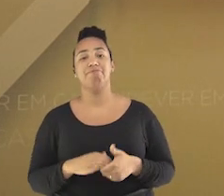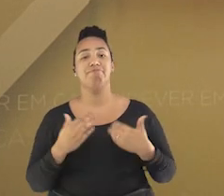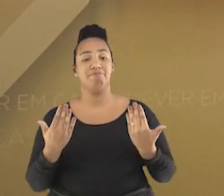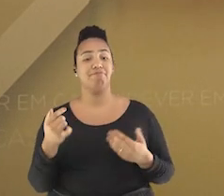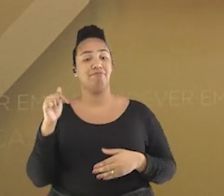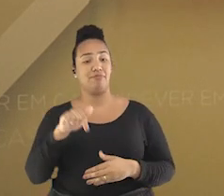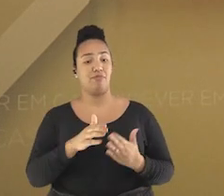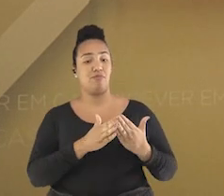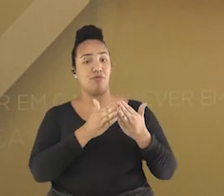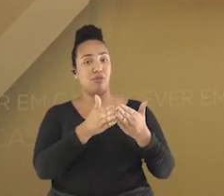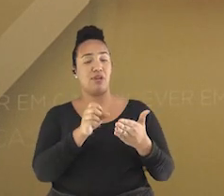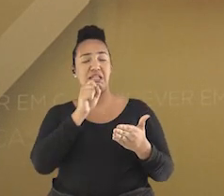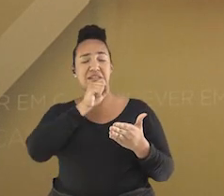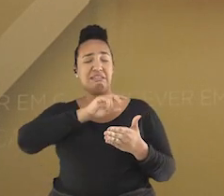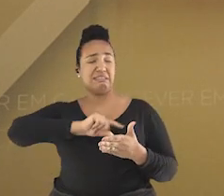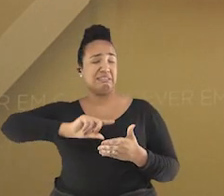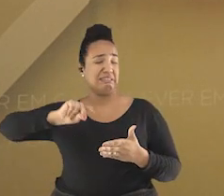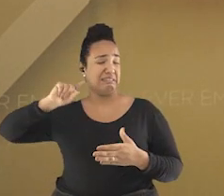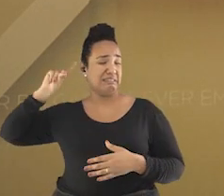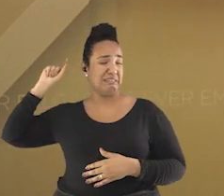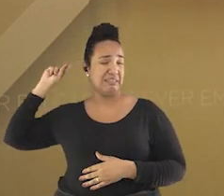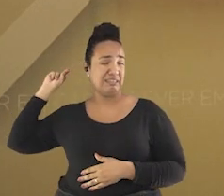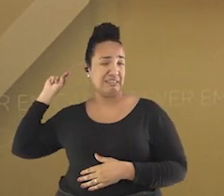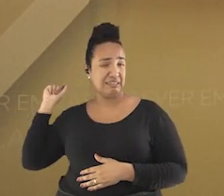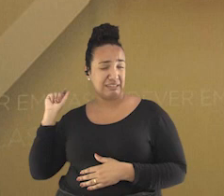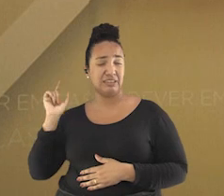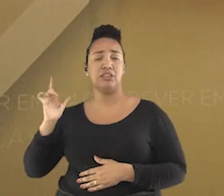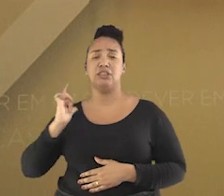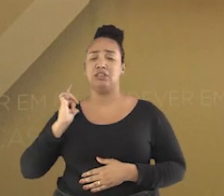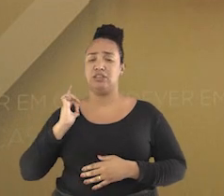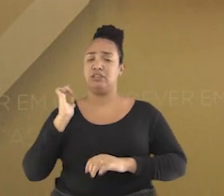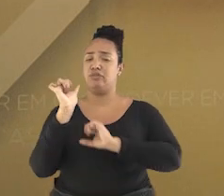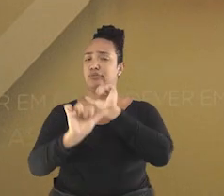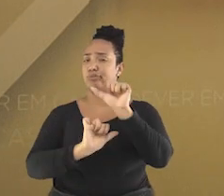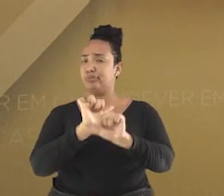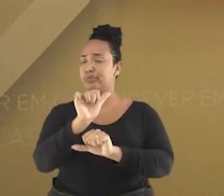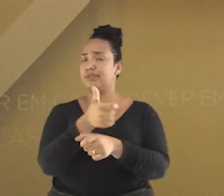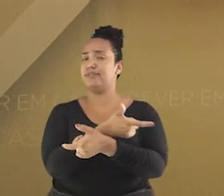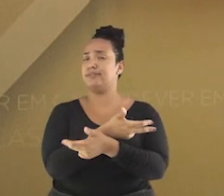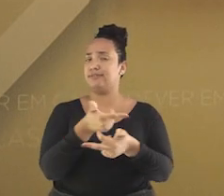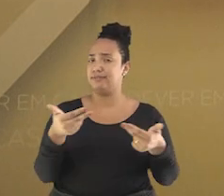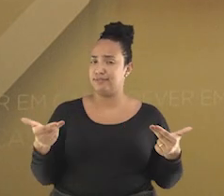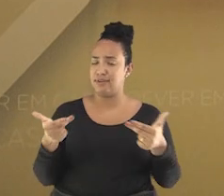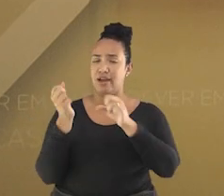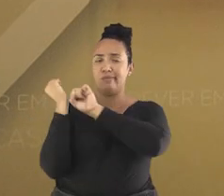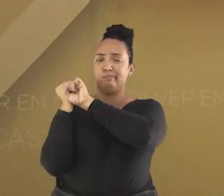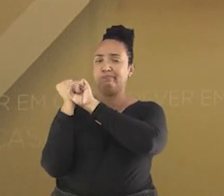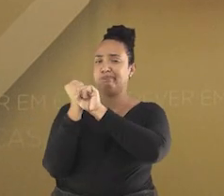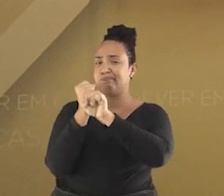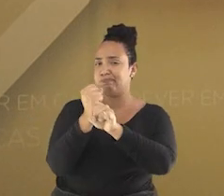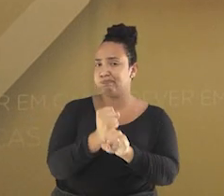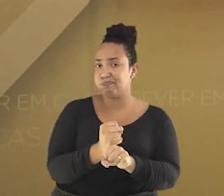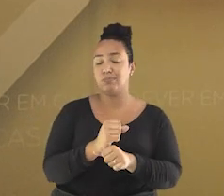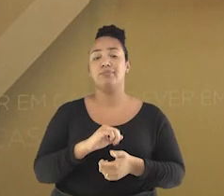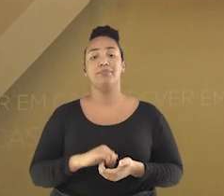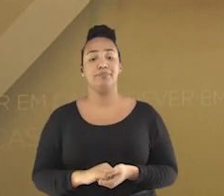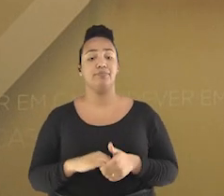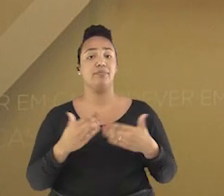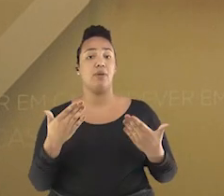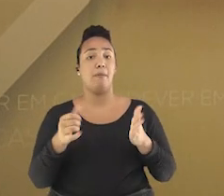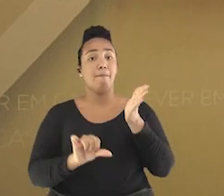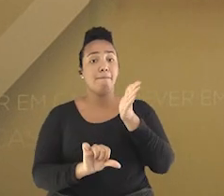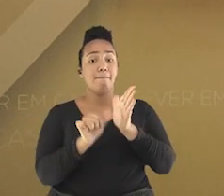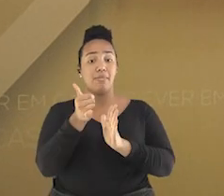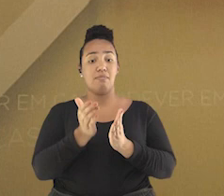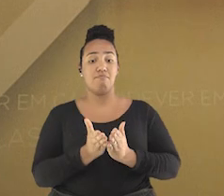Esse é o meio de transporte mais antigo do mundo e sofreu várias modificações com o passar dos anos. As